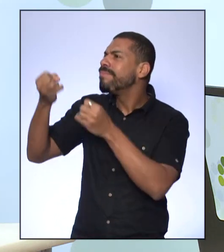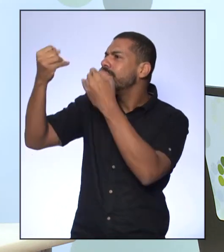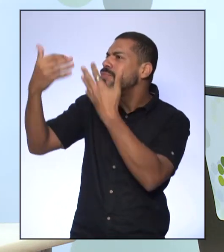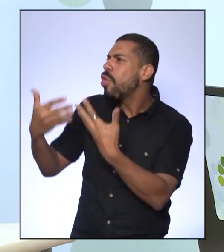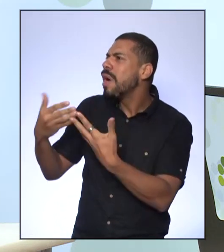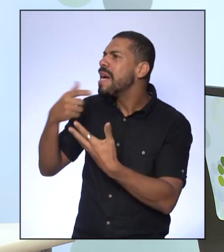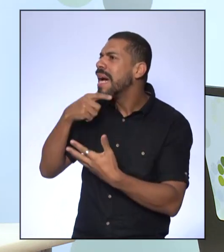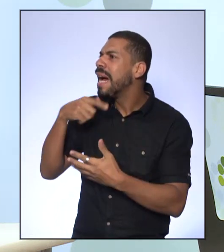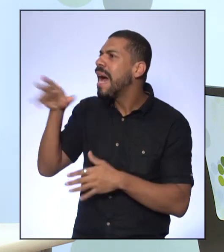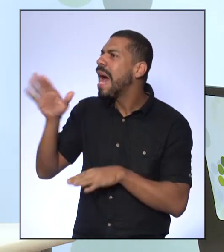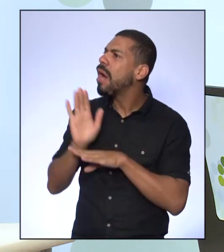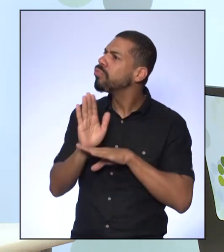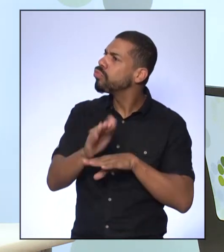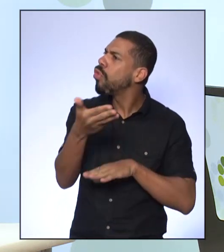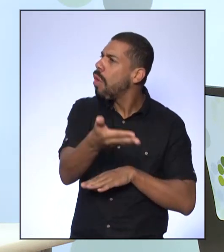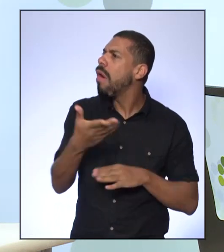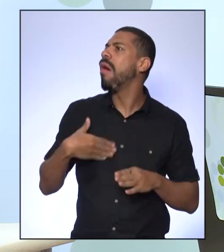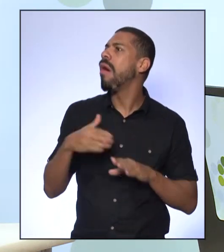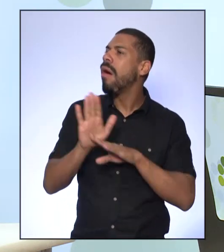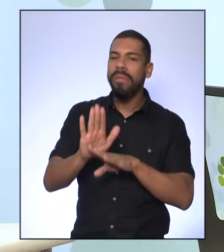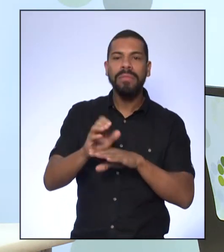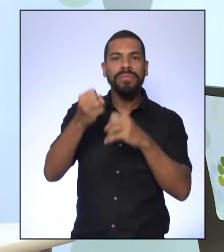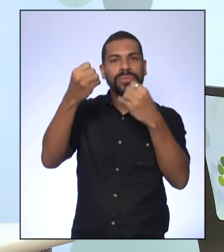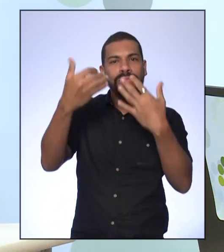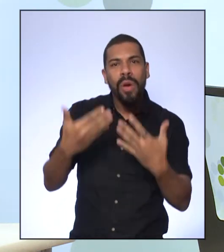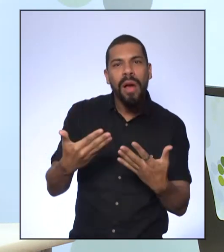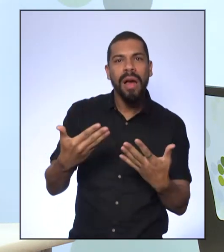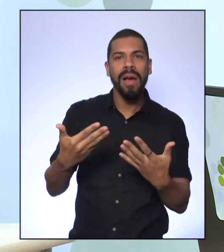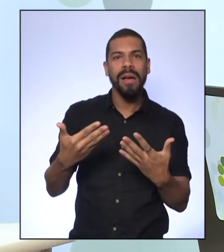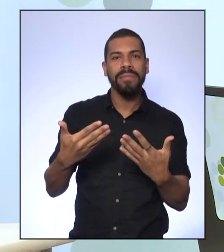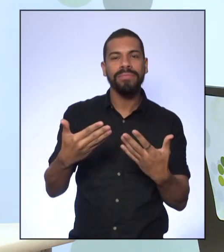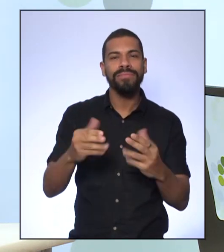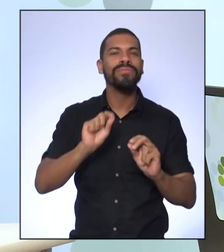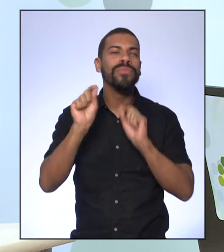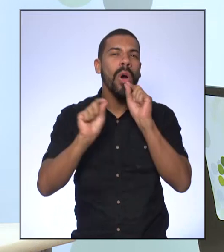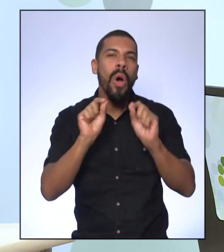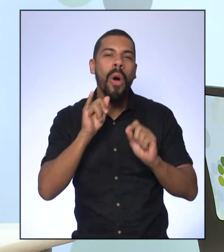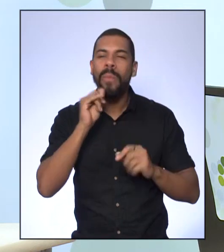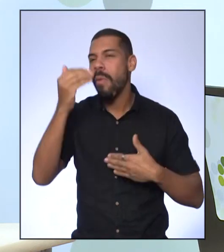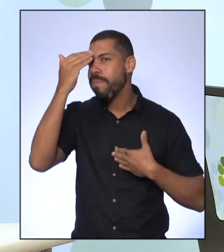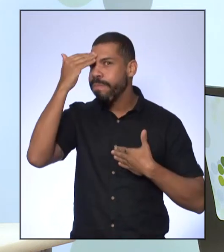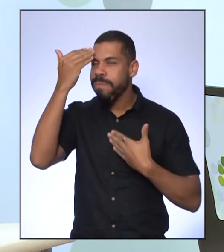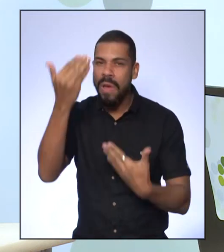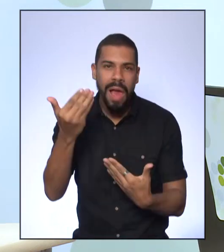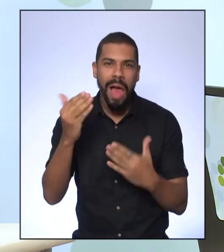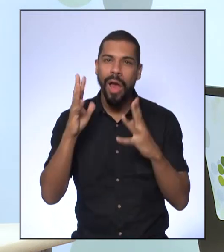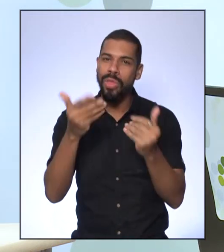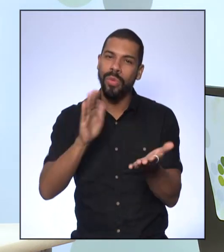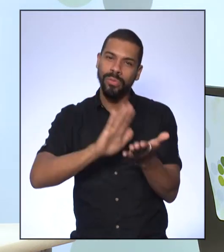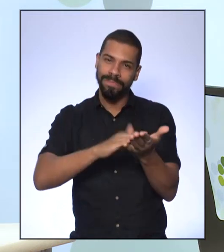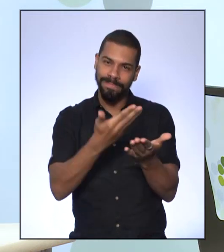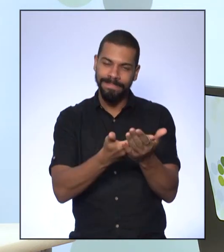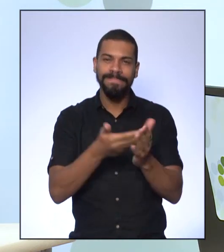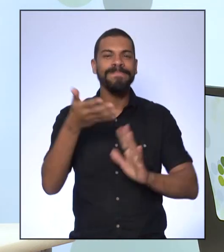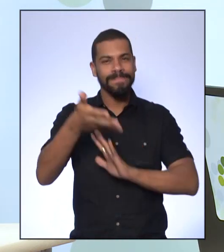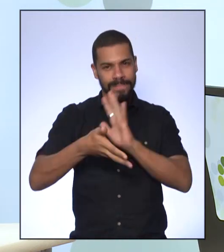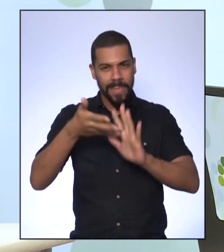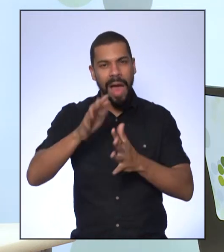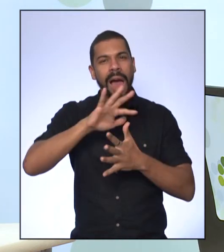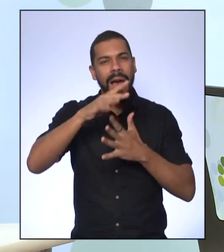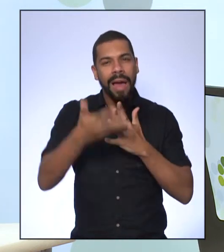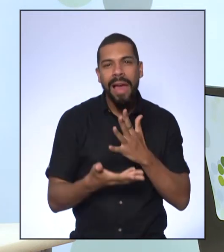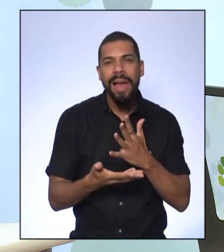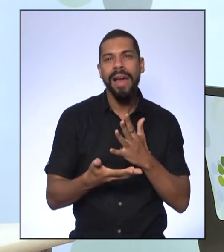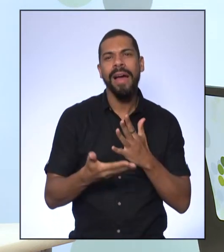comissária atendeu perfeitamente o pedido que ele queria, né? Então, muito obrigado aí pelos intérpretes de Libras,